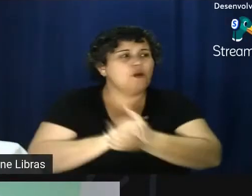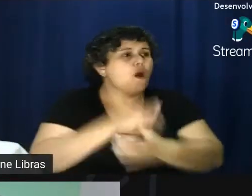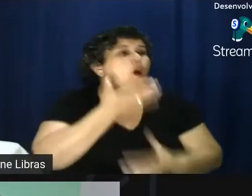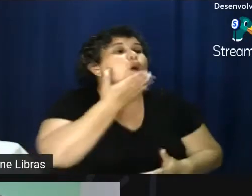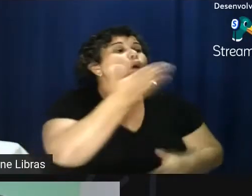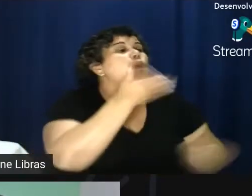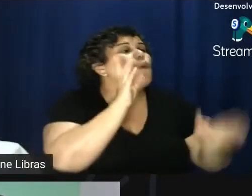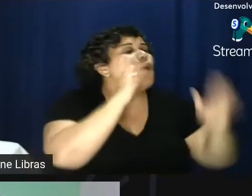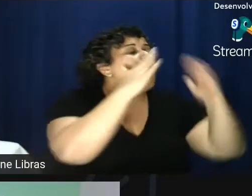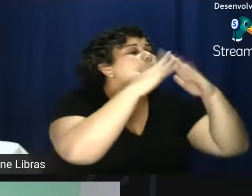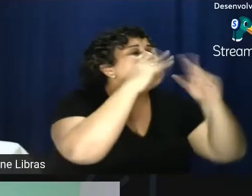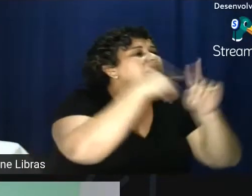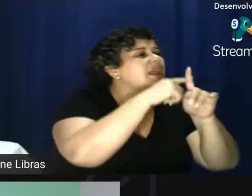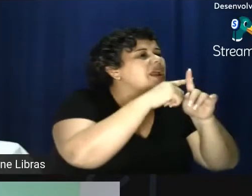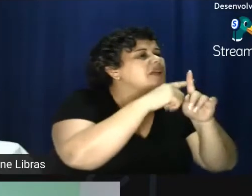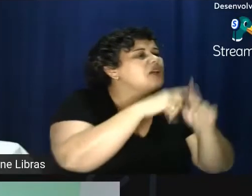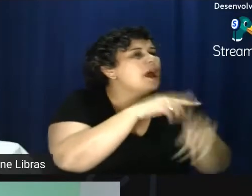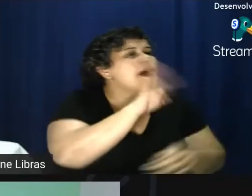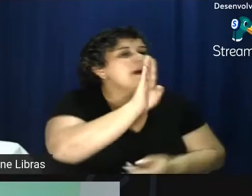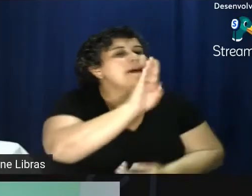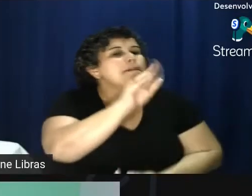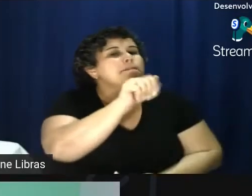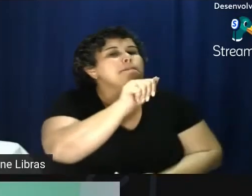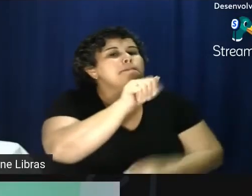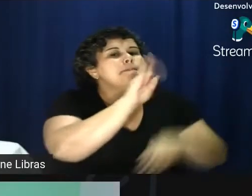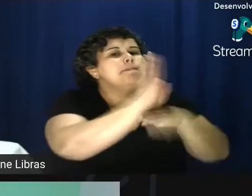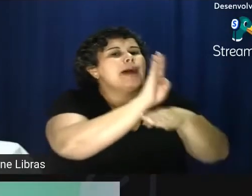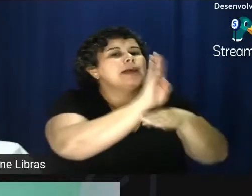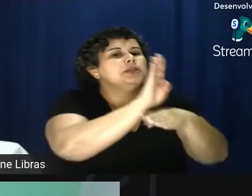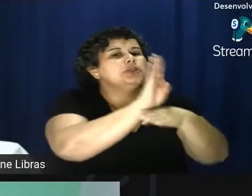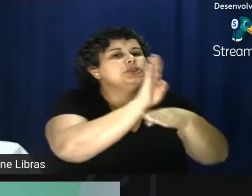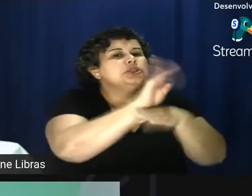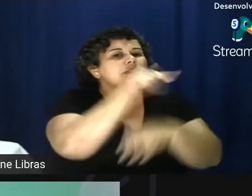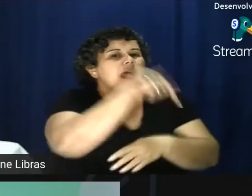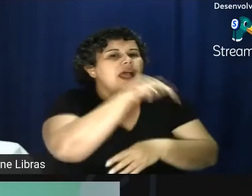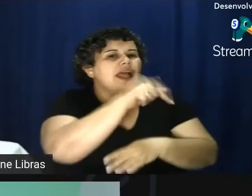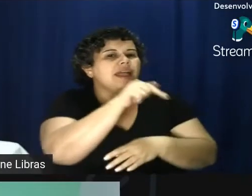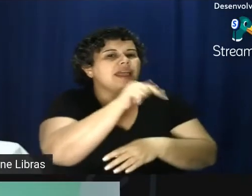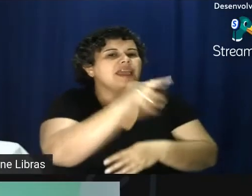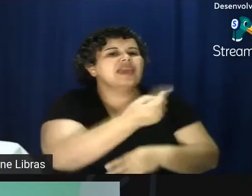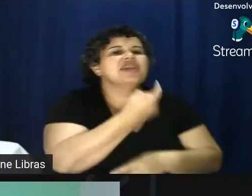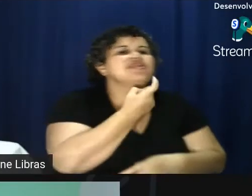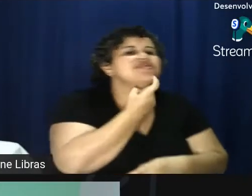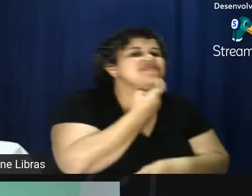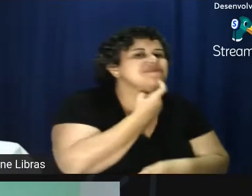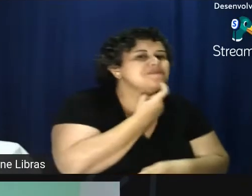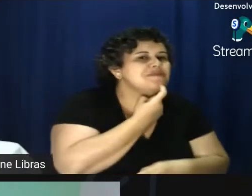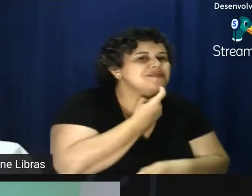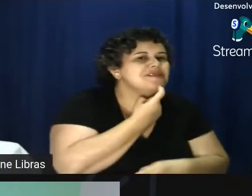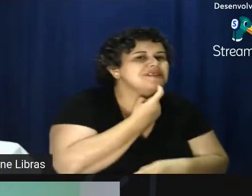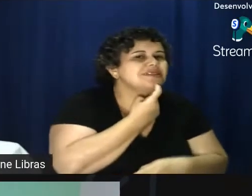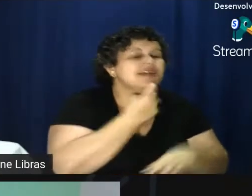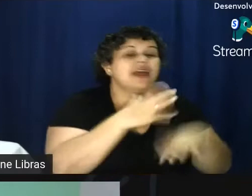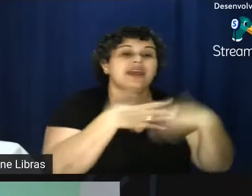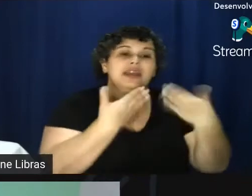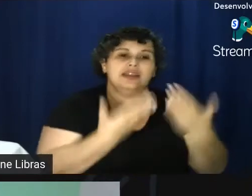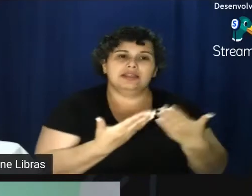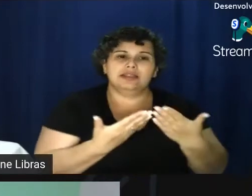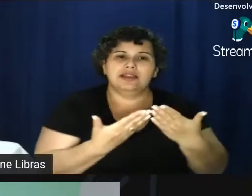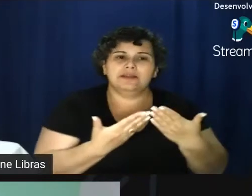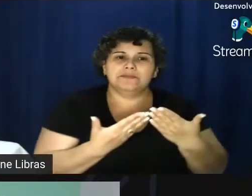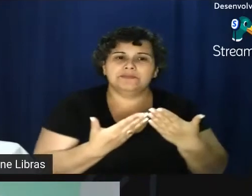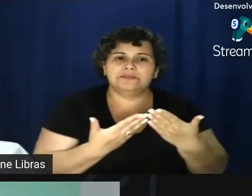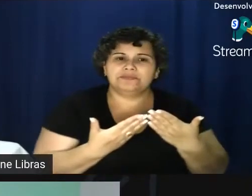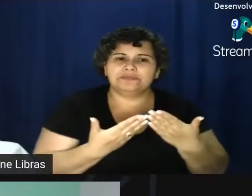Era Batista, Igreja Batista daqui de Campinas, e, e assim,